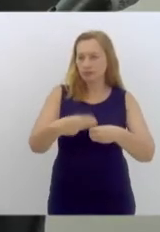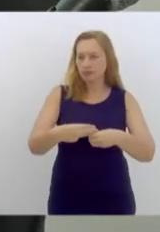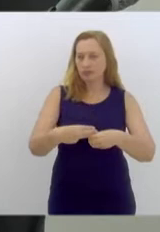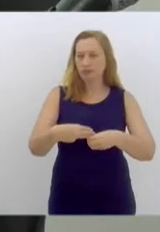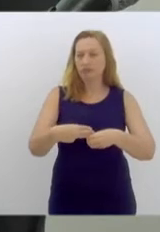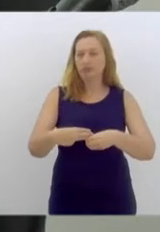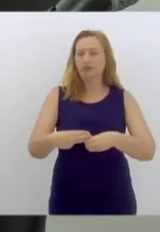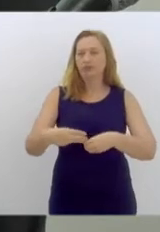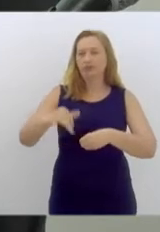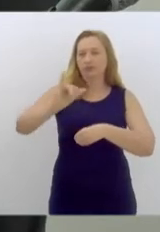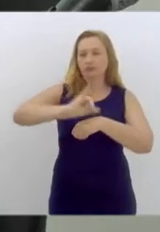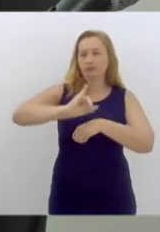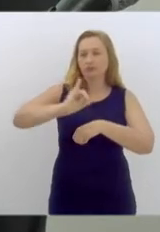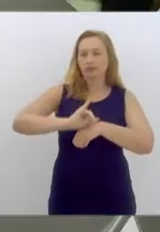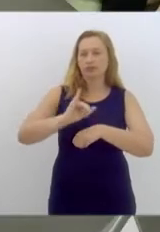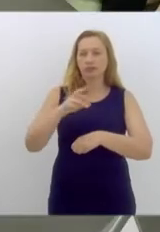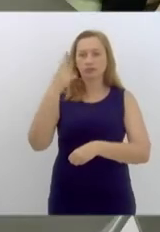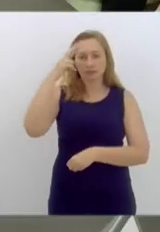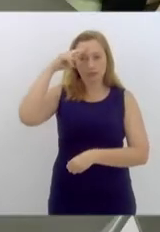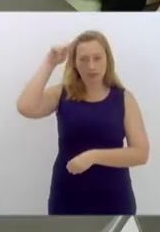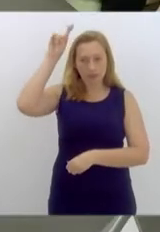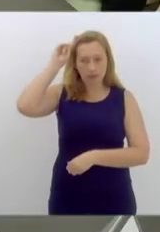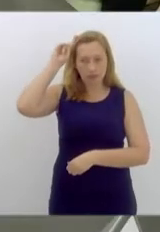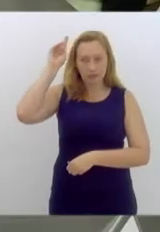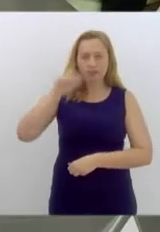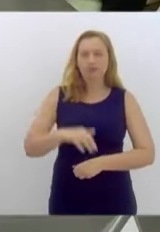capital, Renan Ferreirinha,